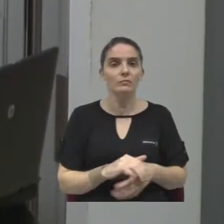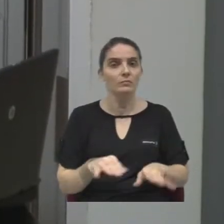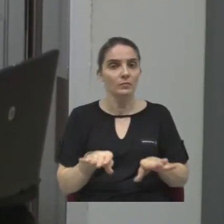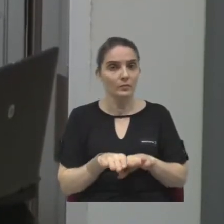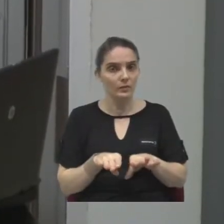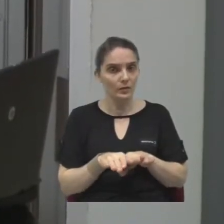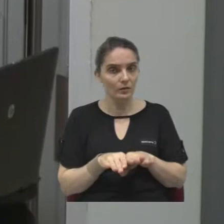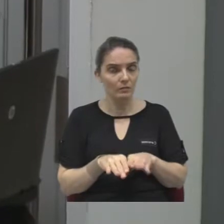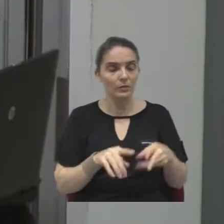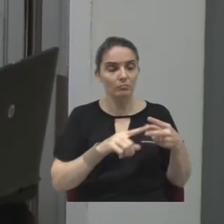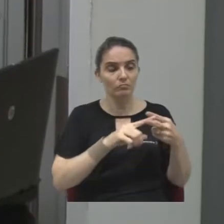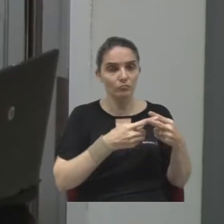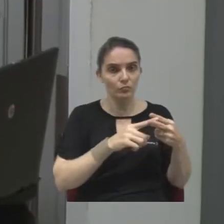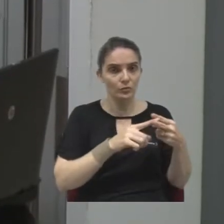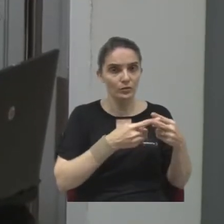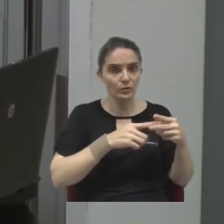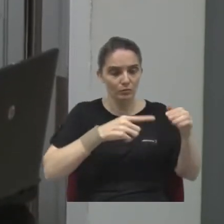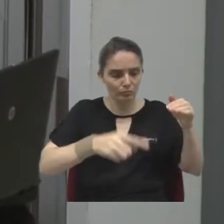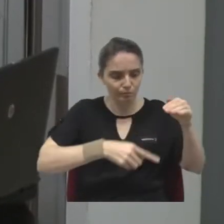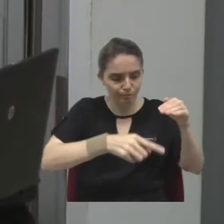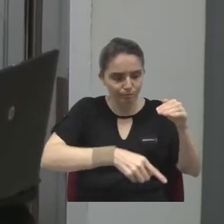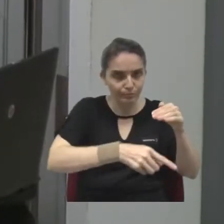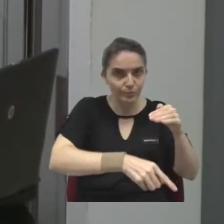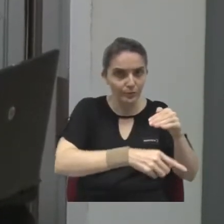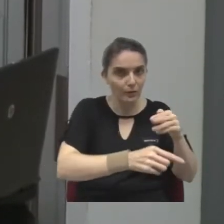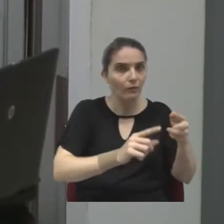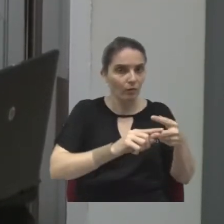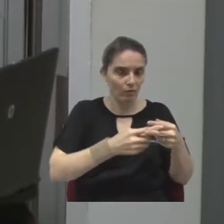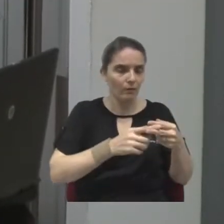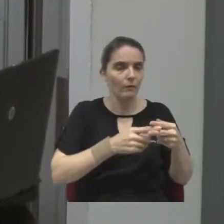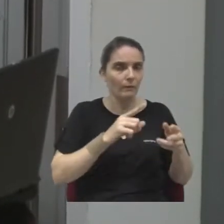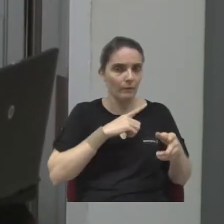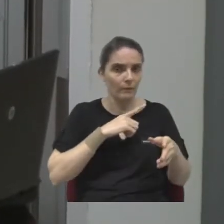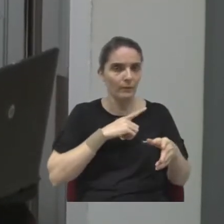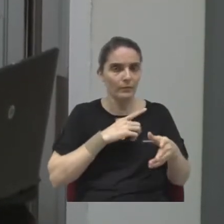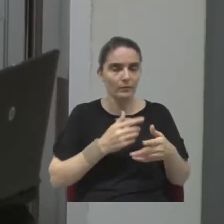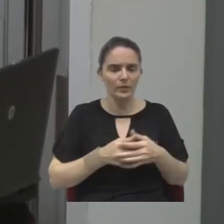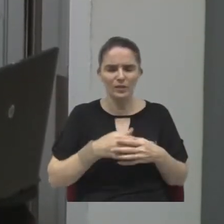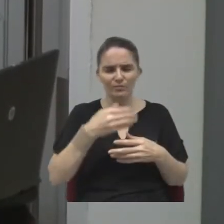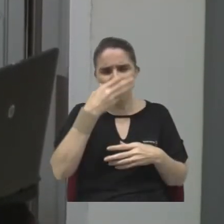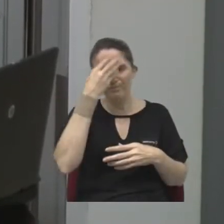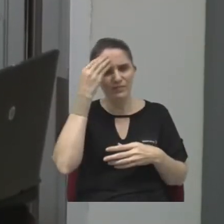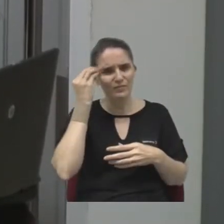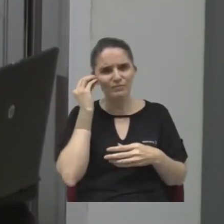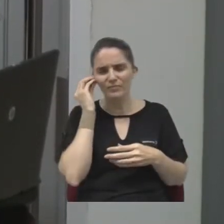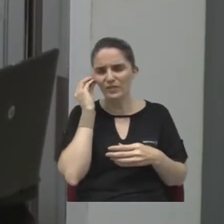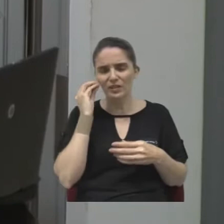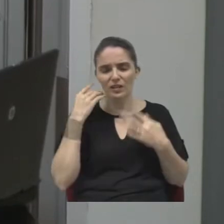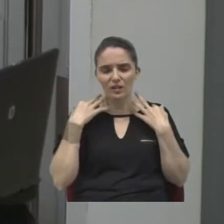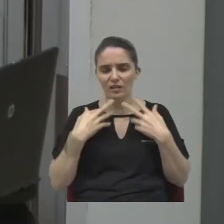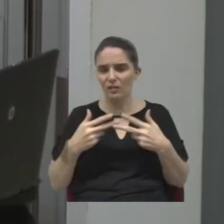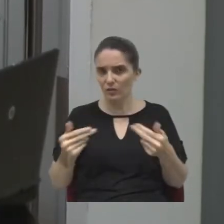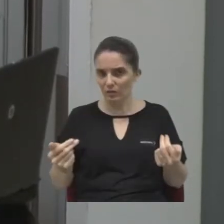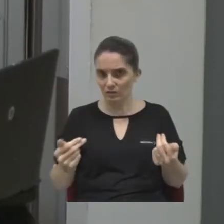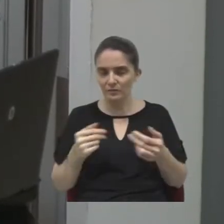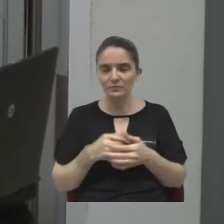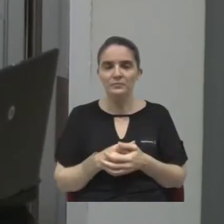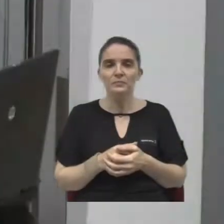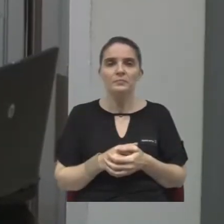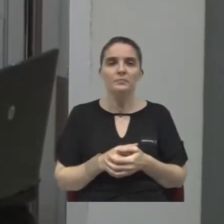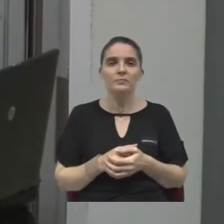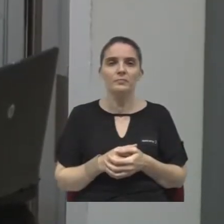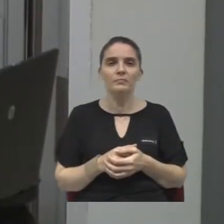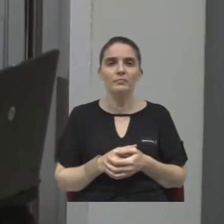num poço, eu não lembro agora de qual animal, mas que um daqueles poços ele vai entrar em reforma, né, para